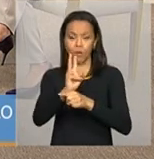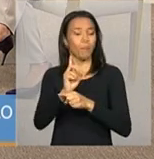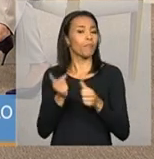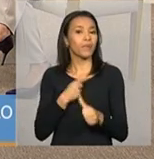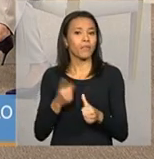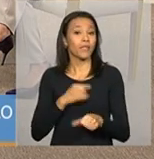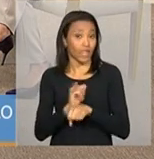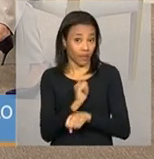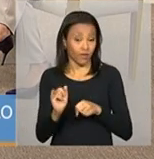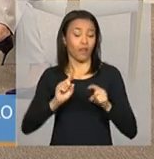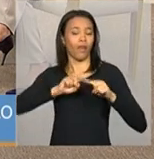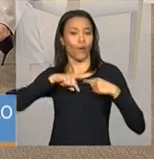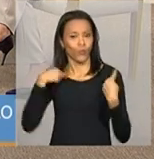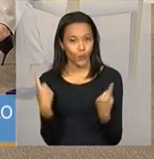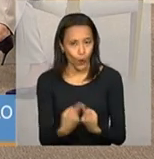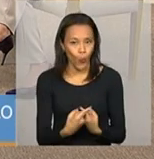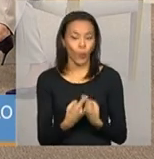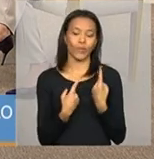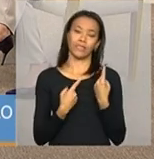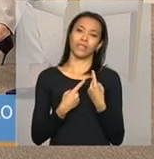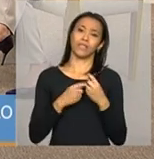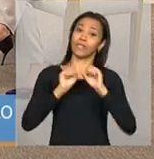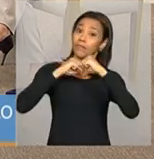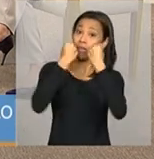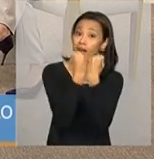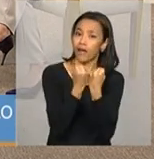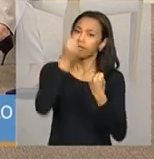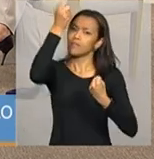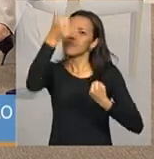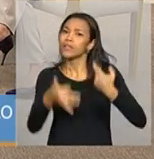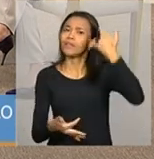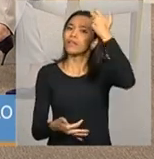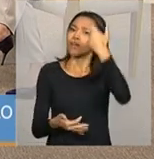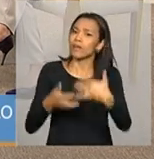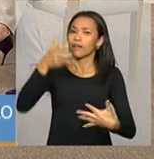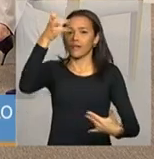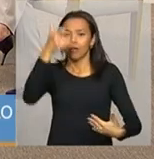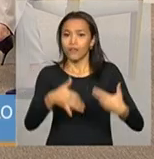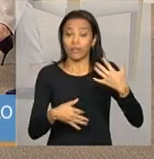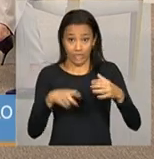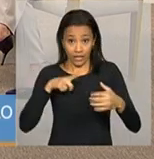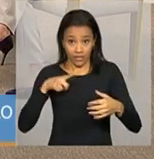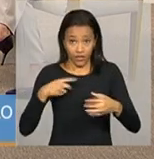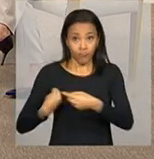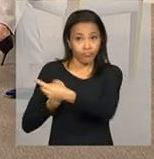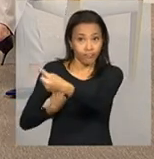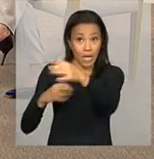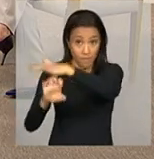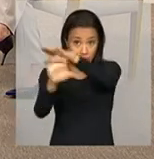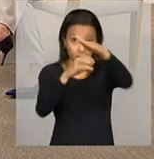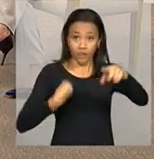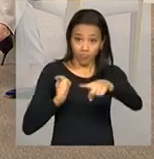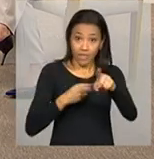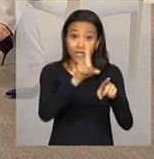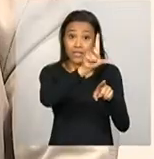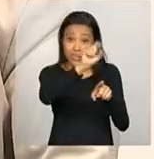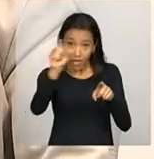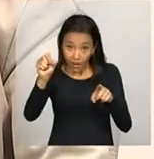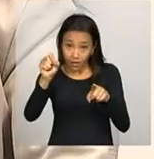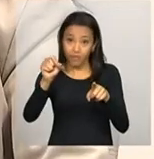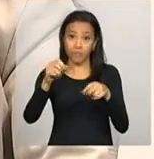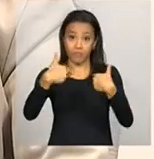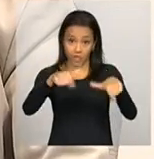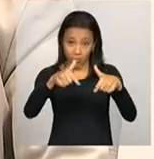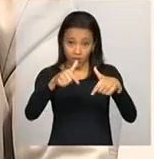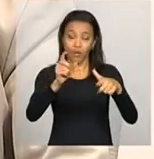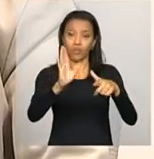reuniões, workshops, seminários com esses empregadores que têm a partir de 100 empregados e também convidando outros